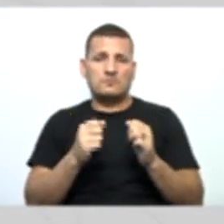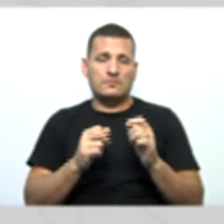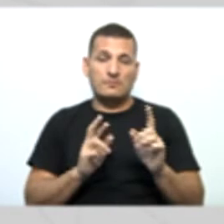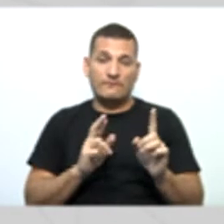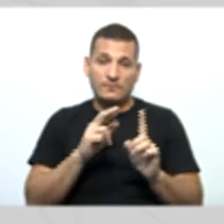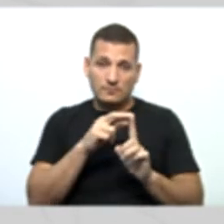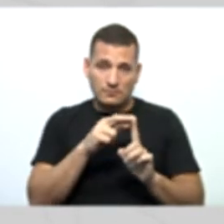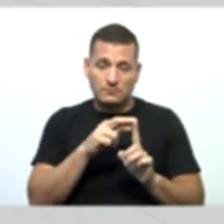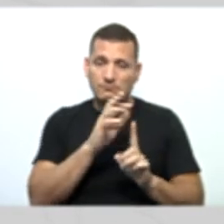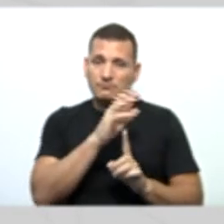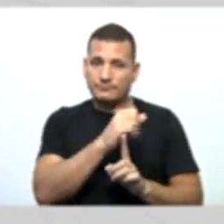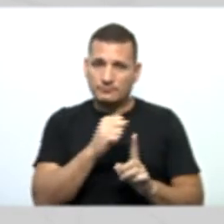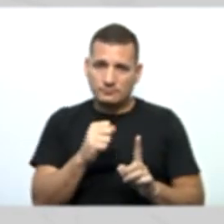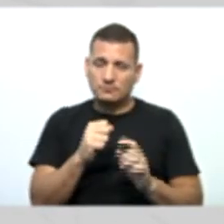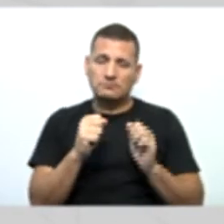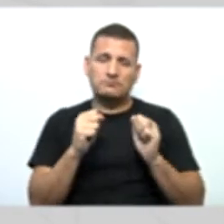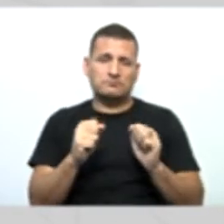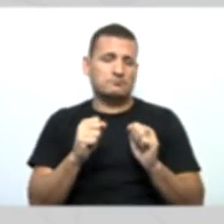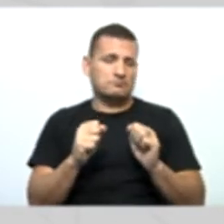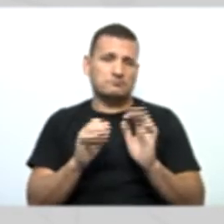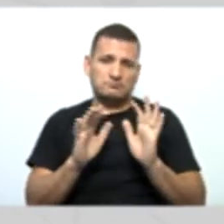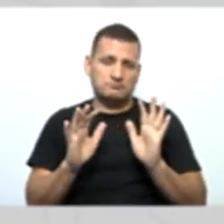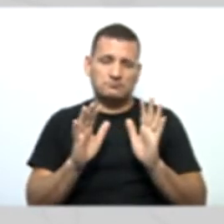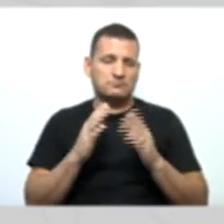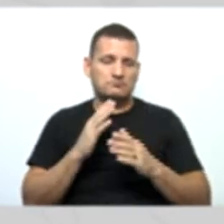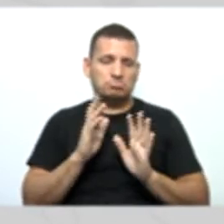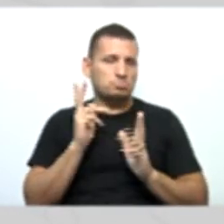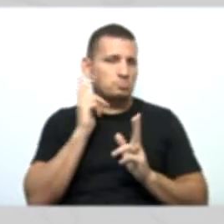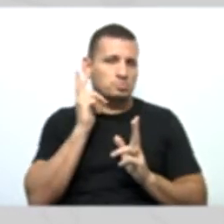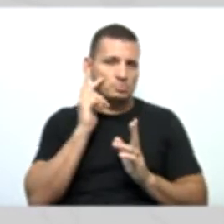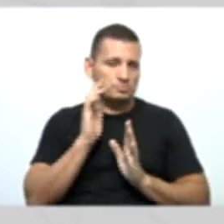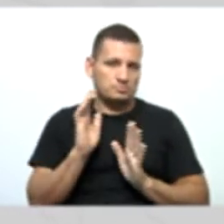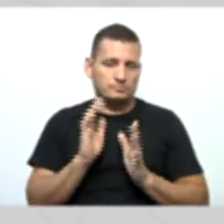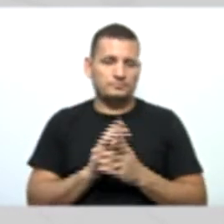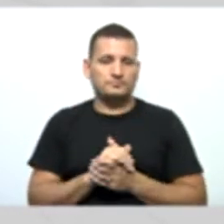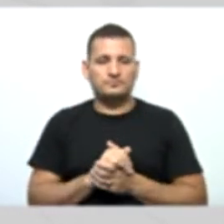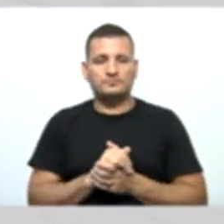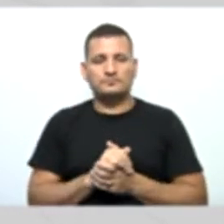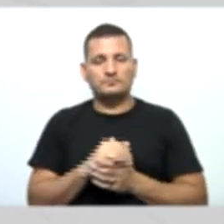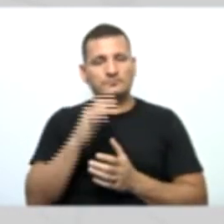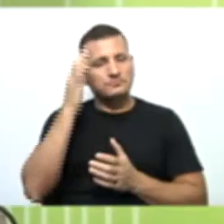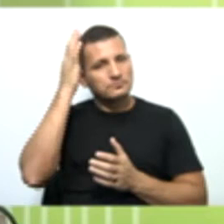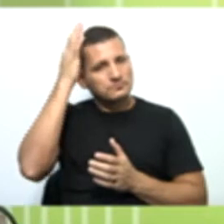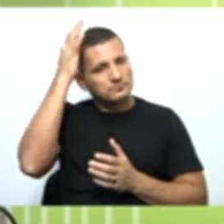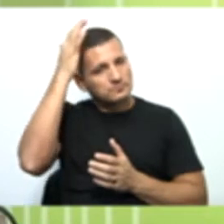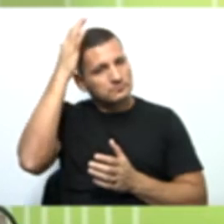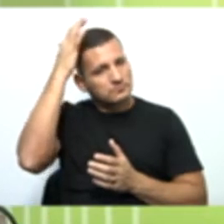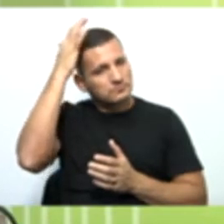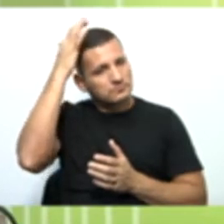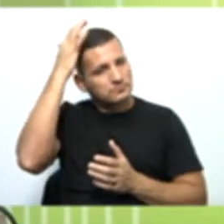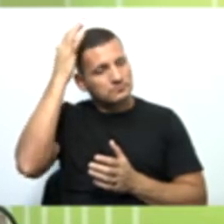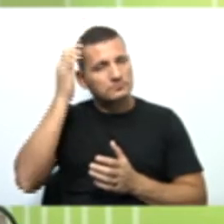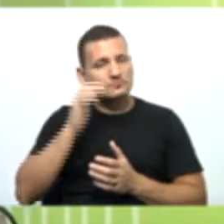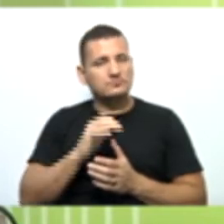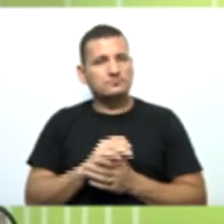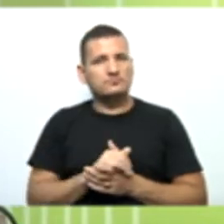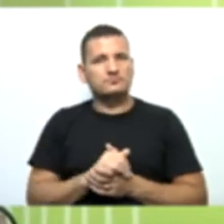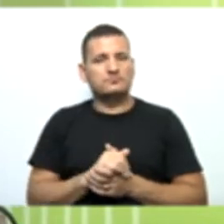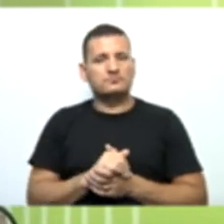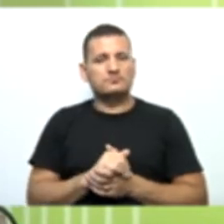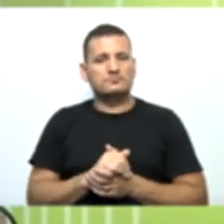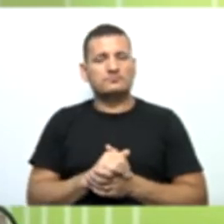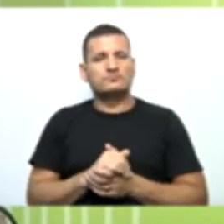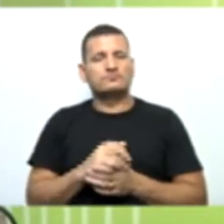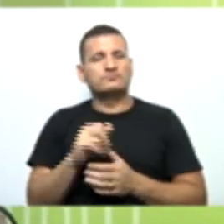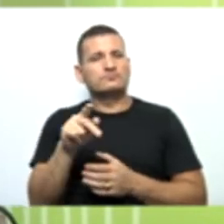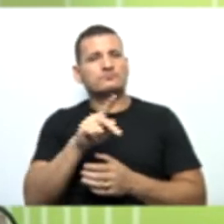Pode, tranquilo. Mas, assim, o professor aí, o professor presencial, ele vai interpretar o